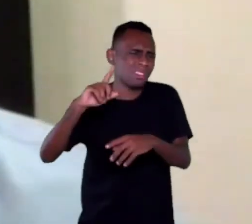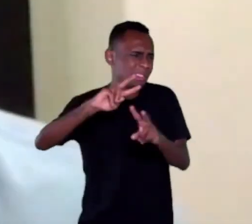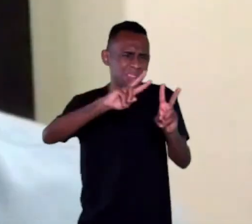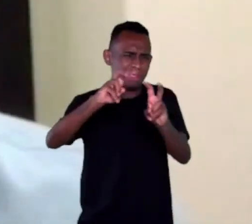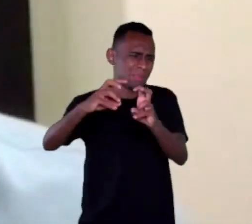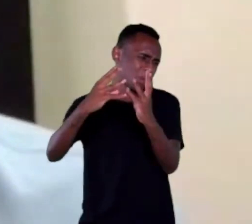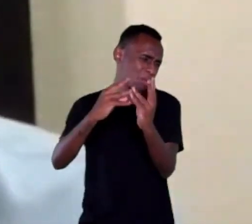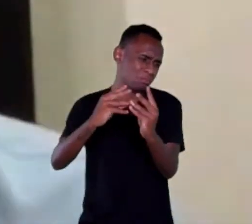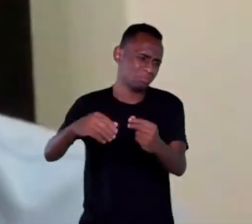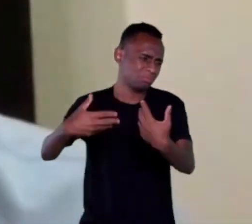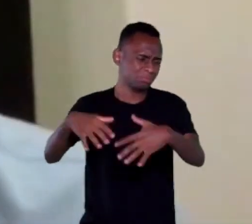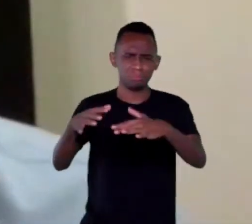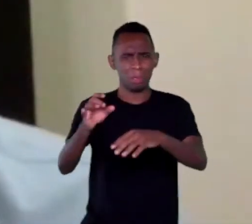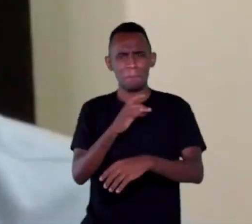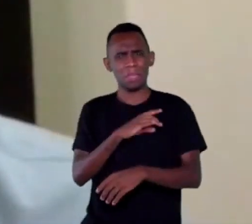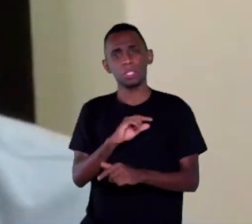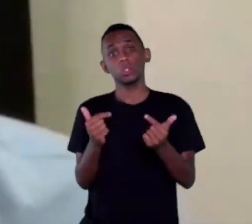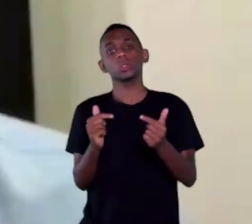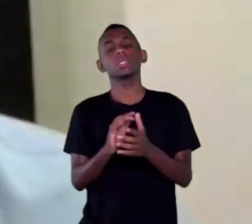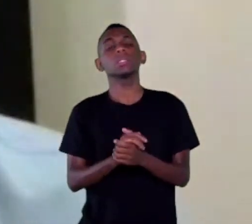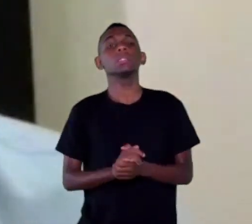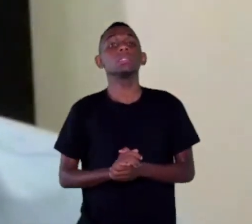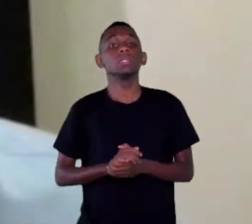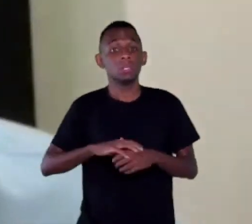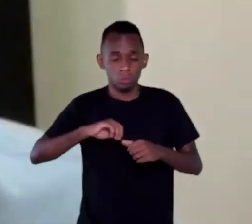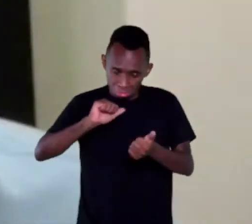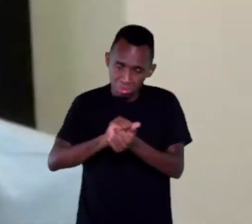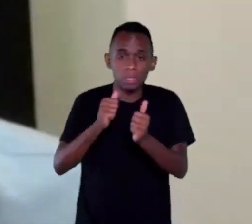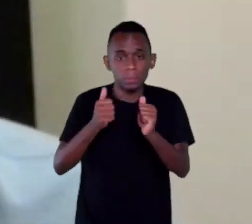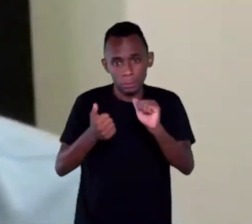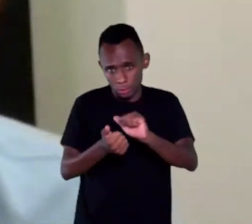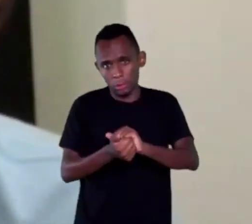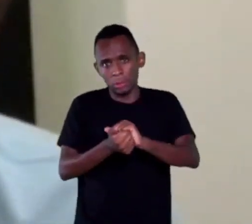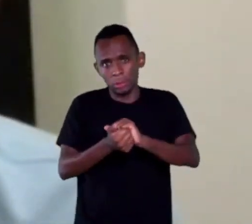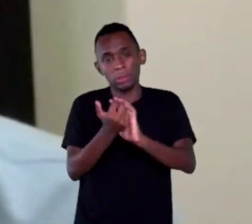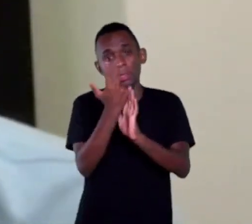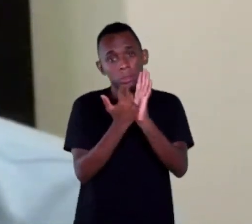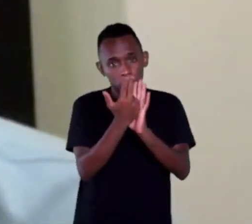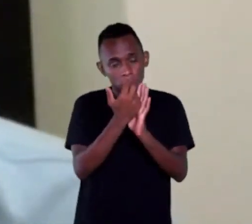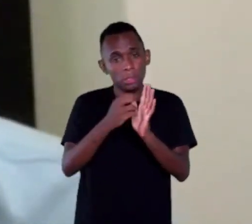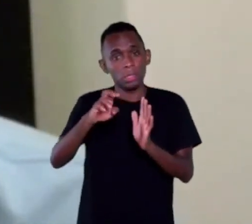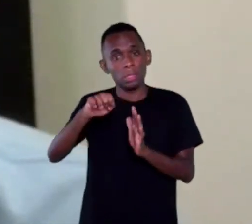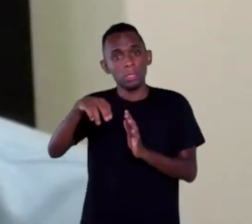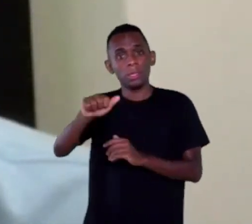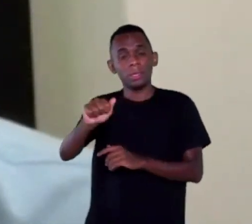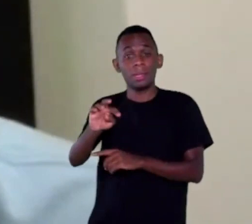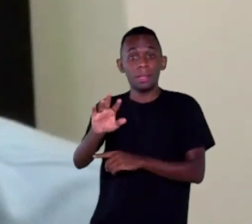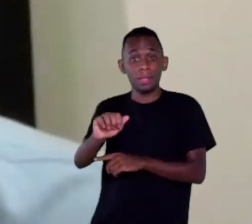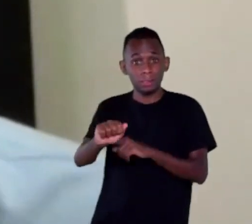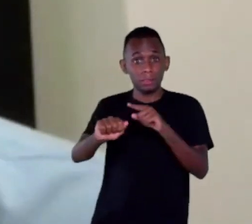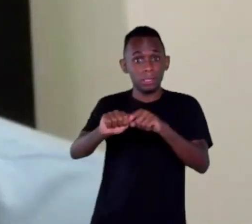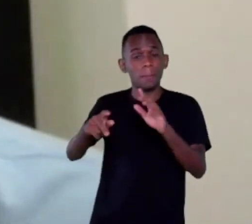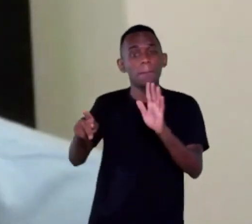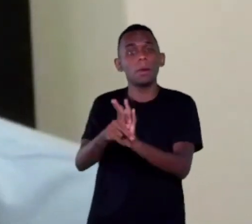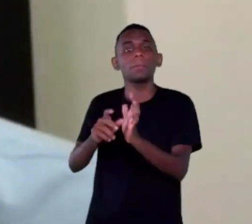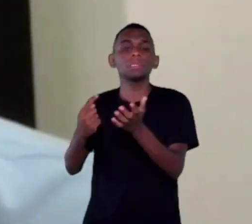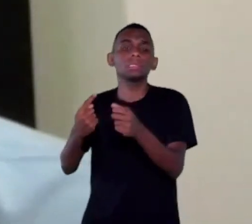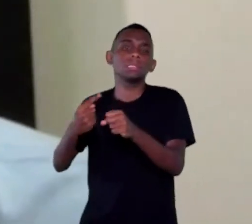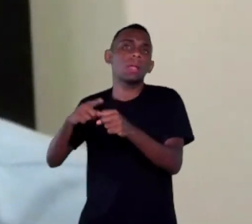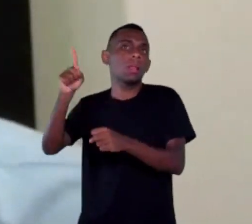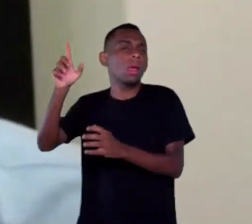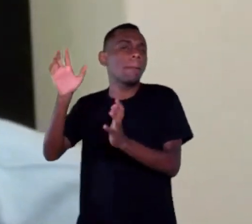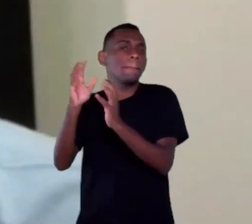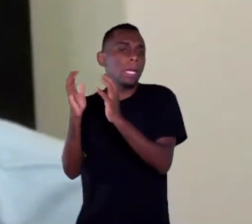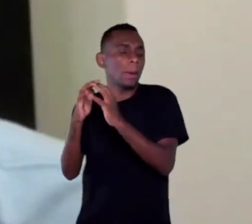diferentes. Então, eu os transformei. O ilustrador é a Renata é de Pernambuco. Ela